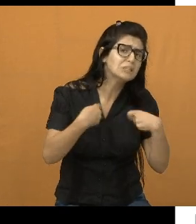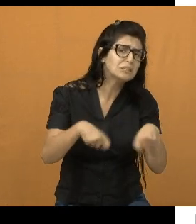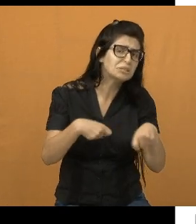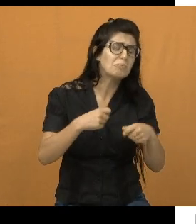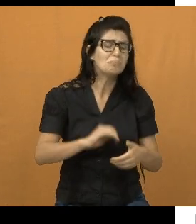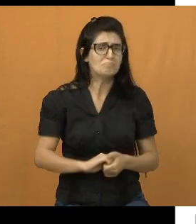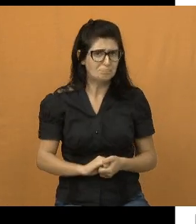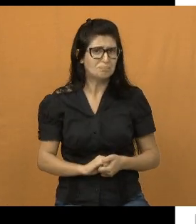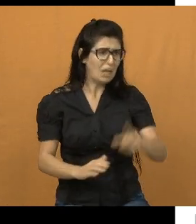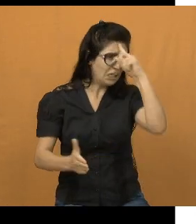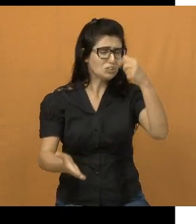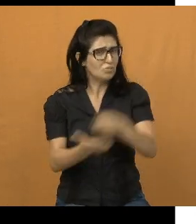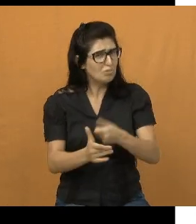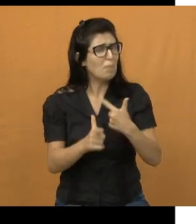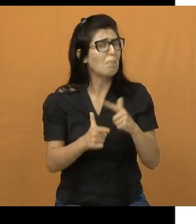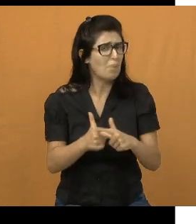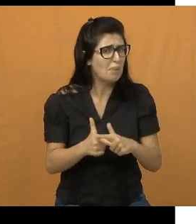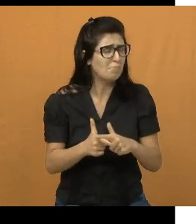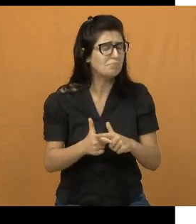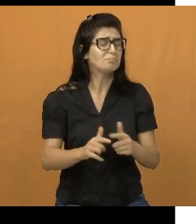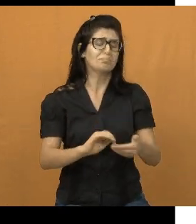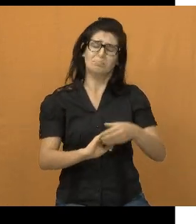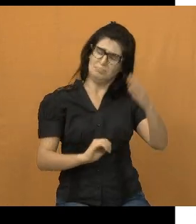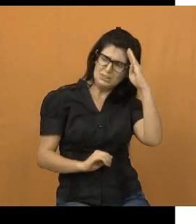aparece, né, as principais demandas.